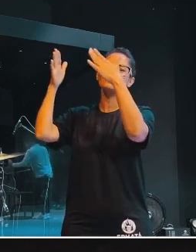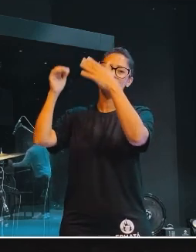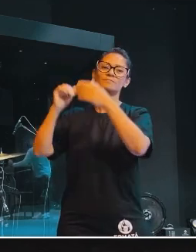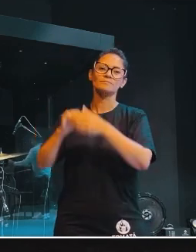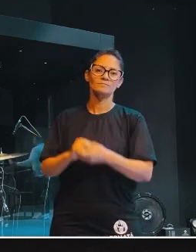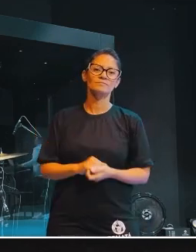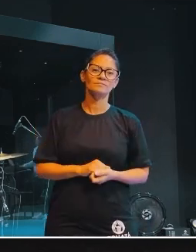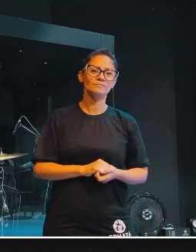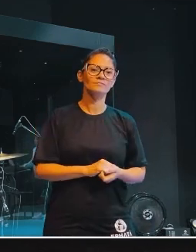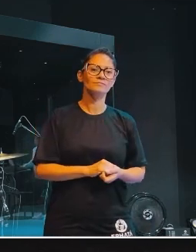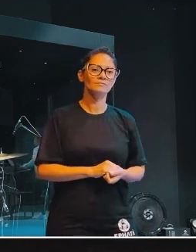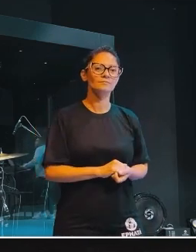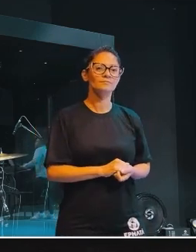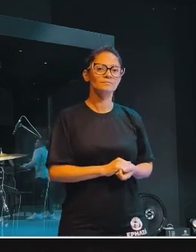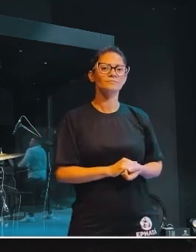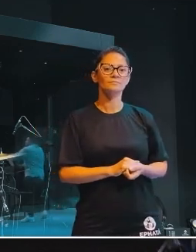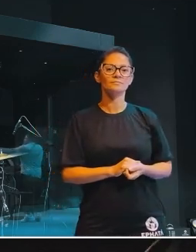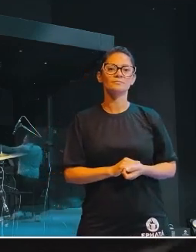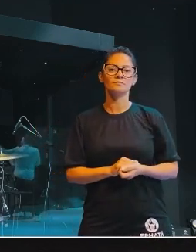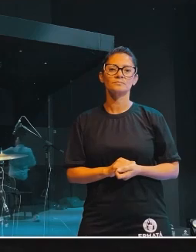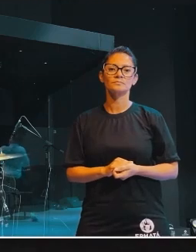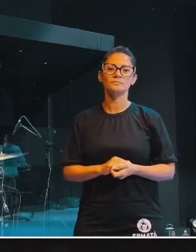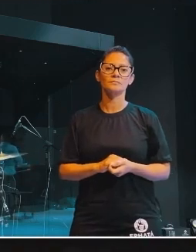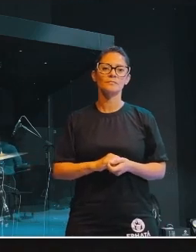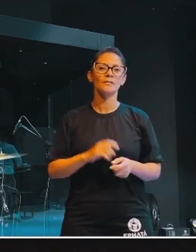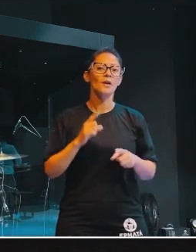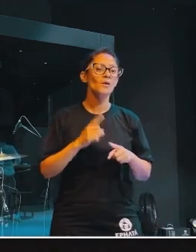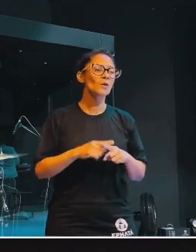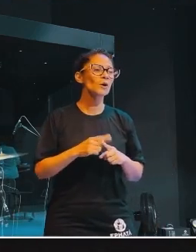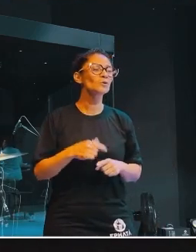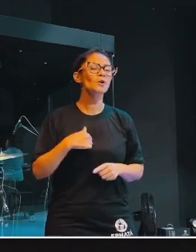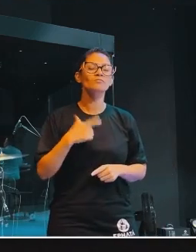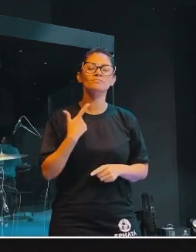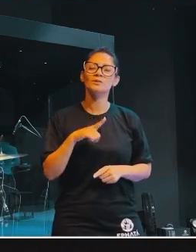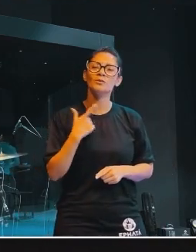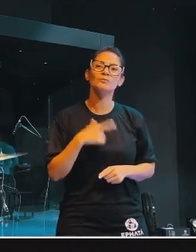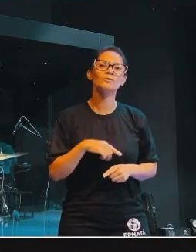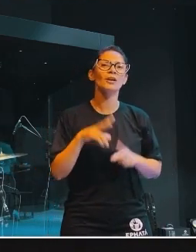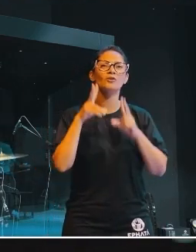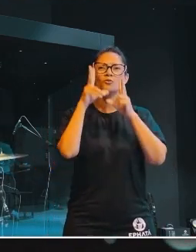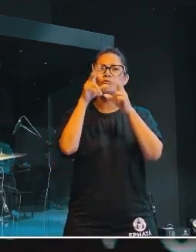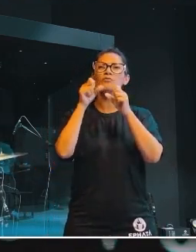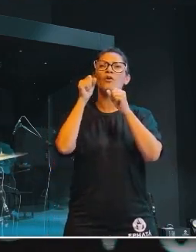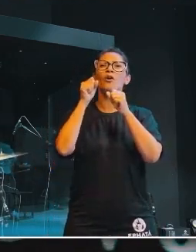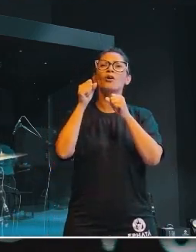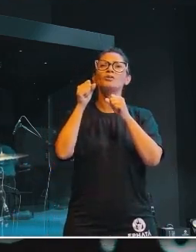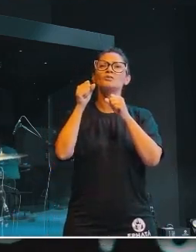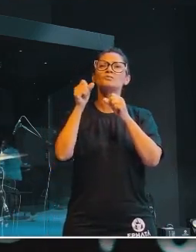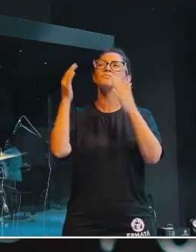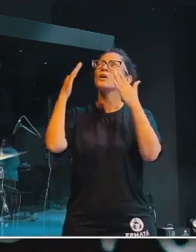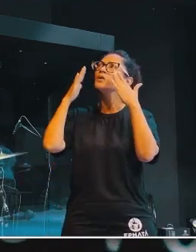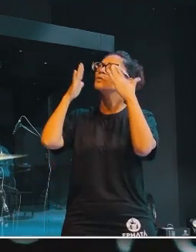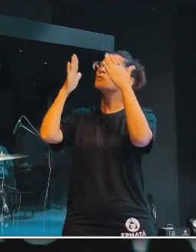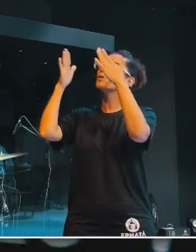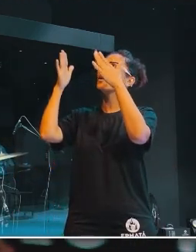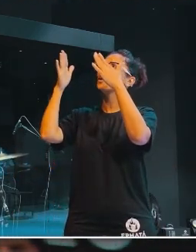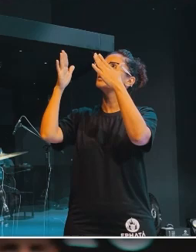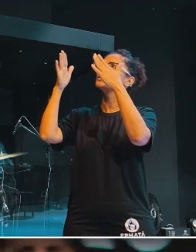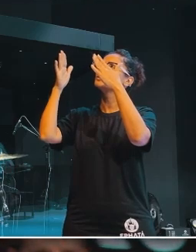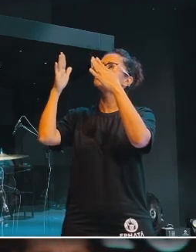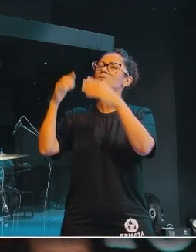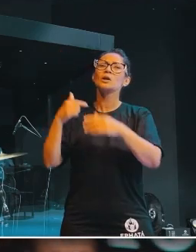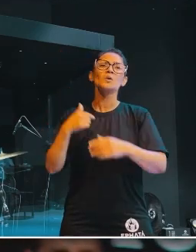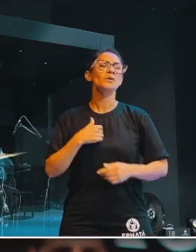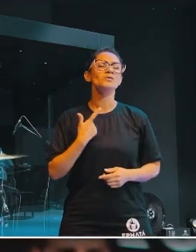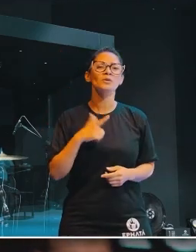em ti. Quando eu não tenho forças, eu olho para aquele que tem. Quando eu não sei o que